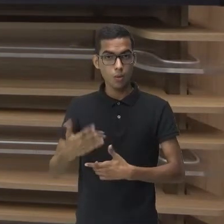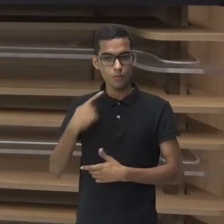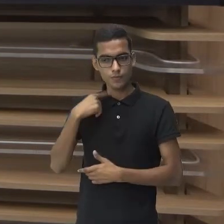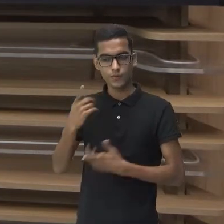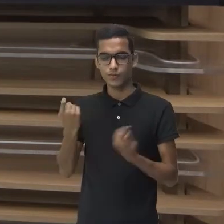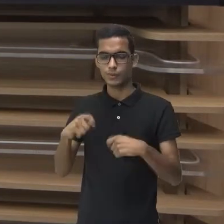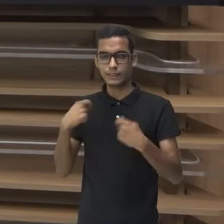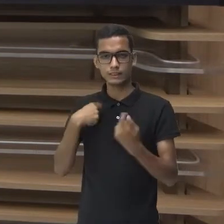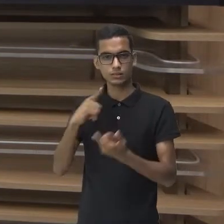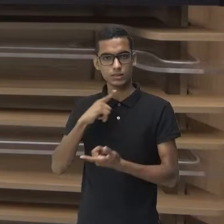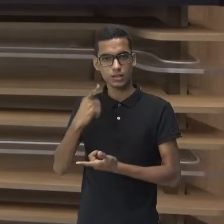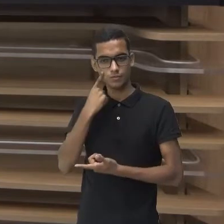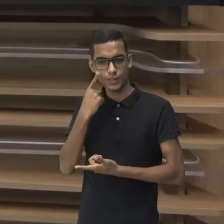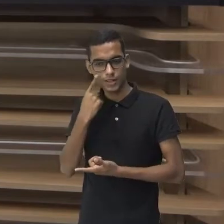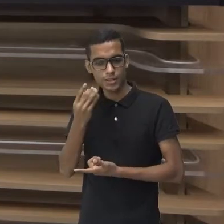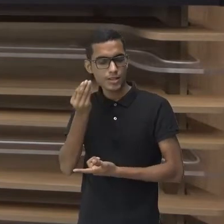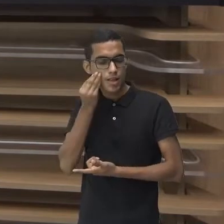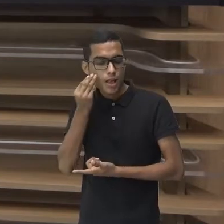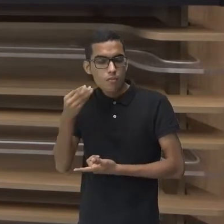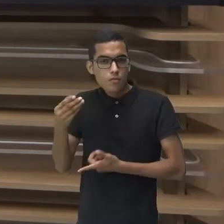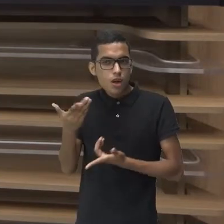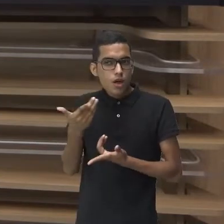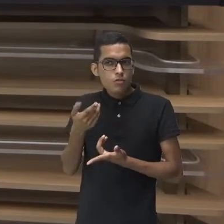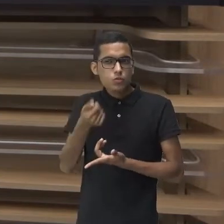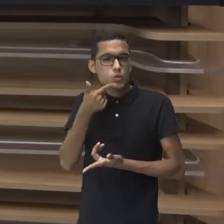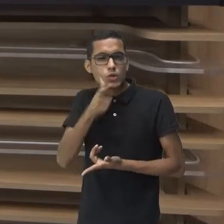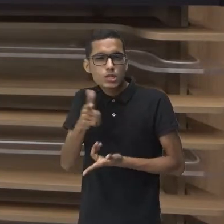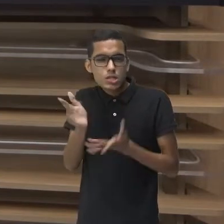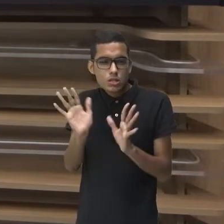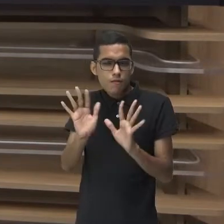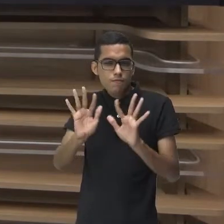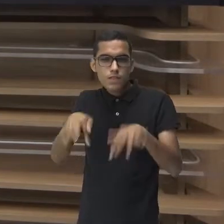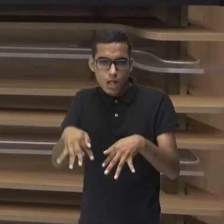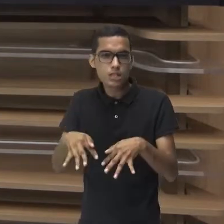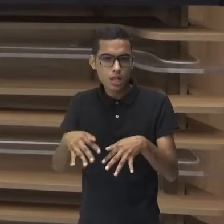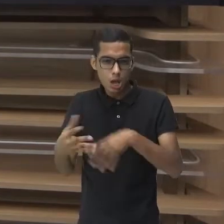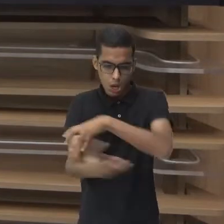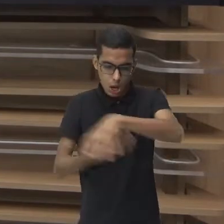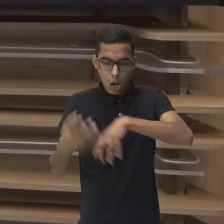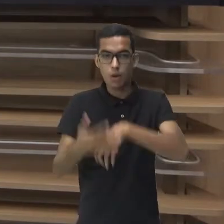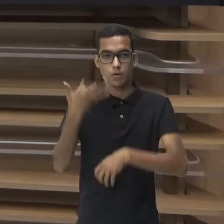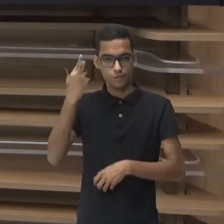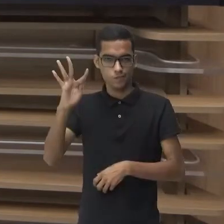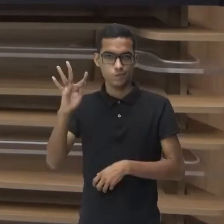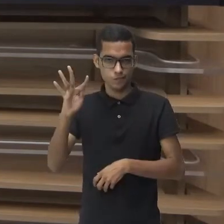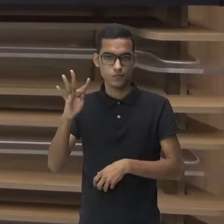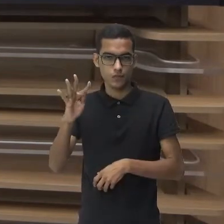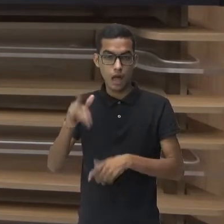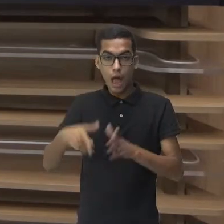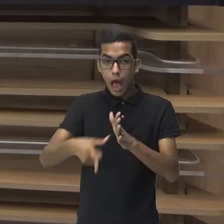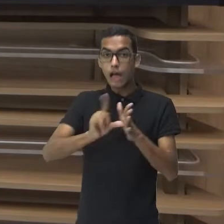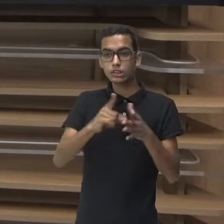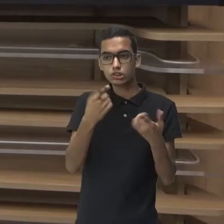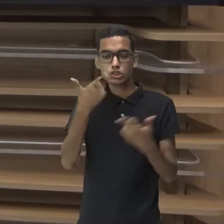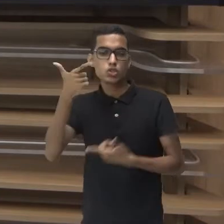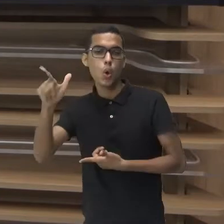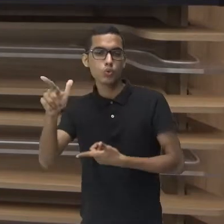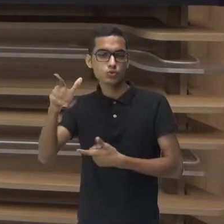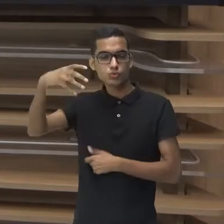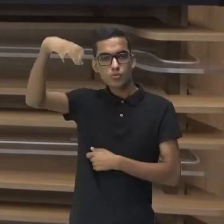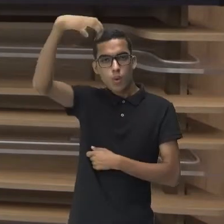fim antes que isso se espalhasse pela Europa e contagiasse em outras monarquias ali absolutistas estabelecidas